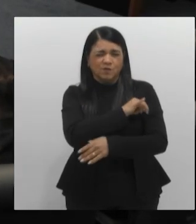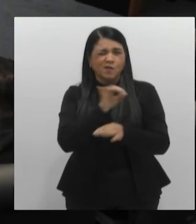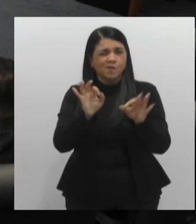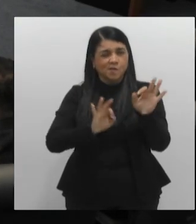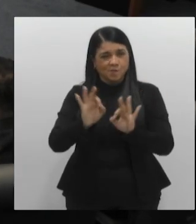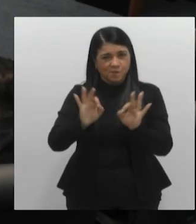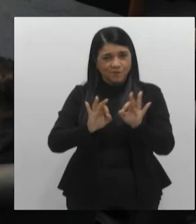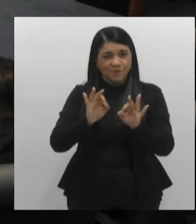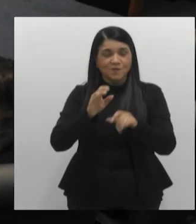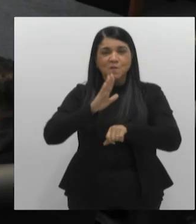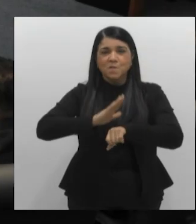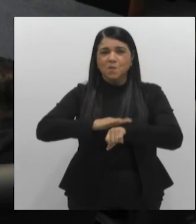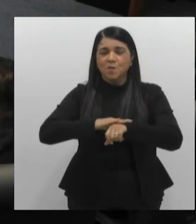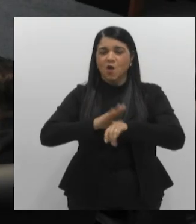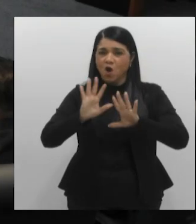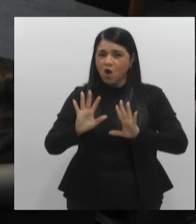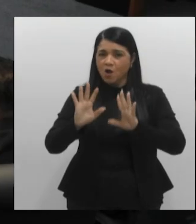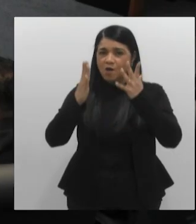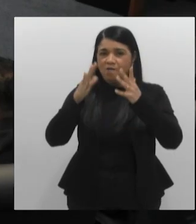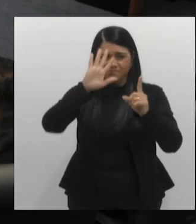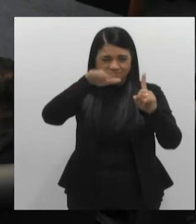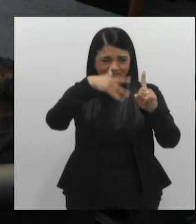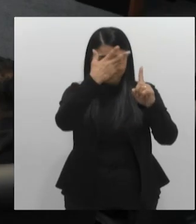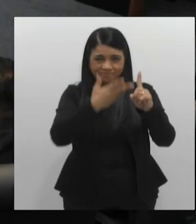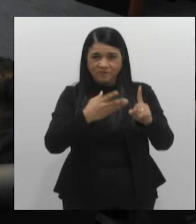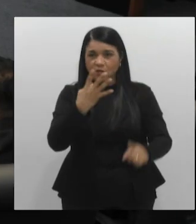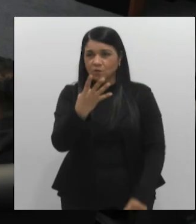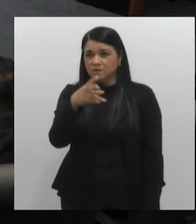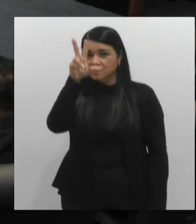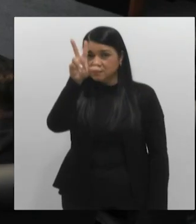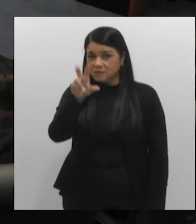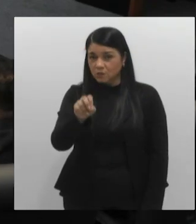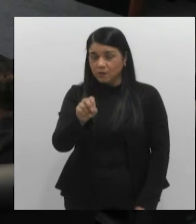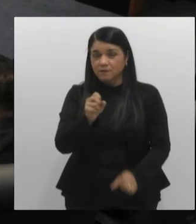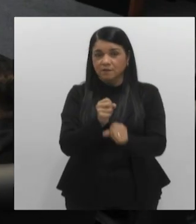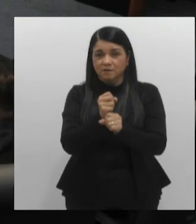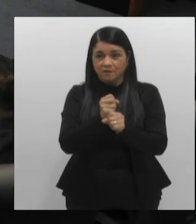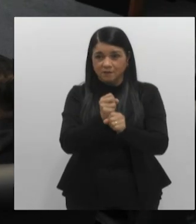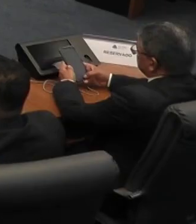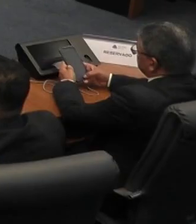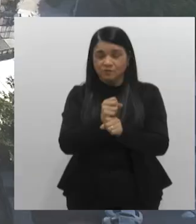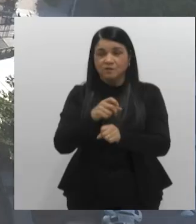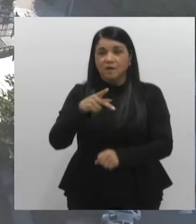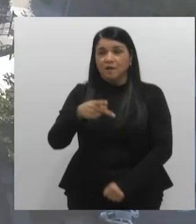homenagens para os 450 anos da criação da prelazia.